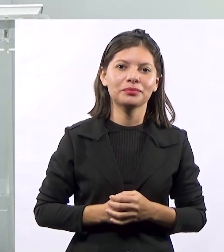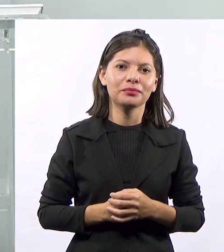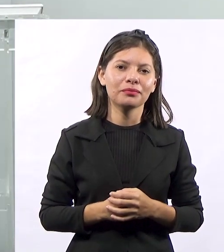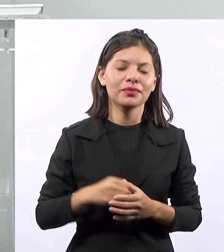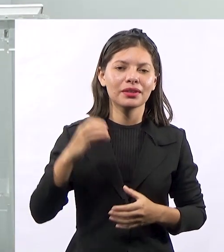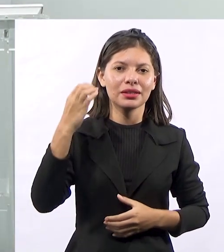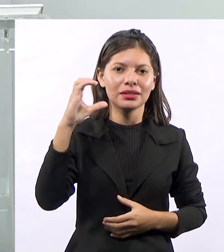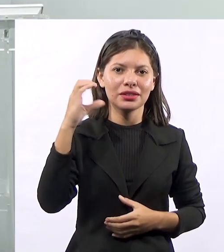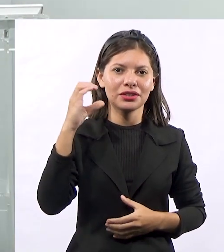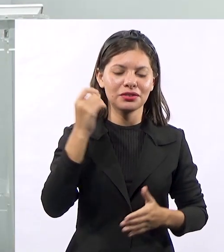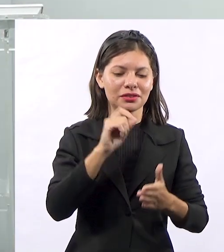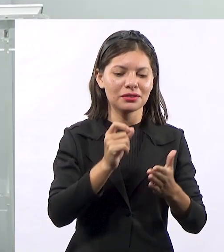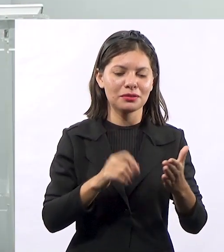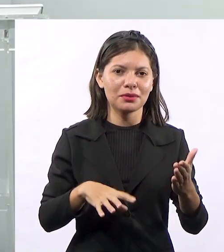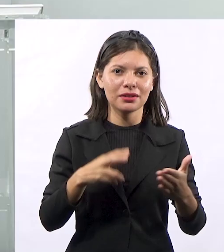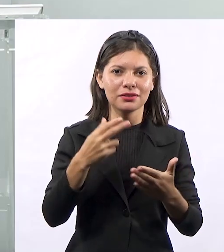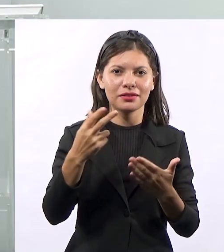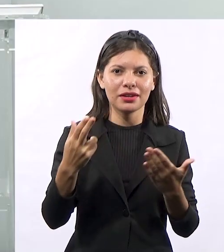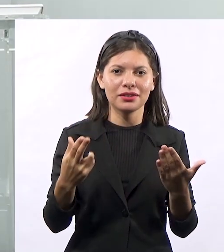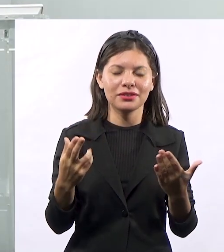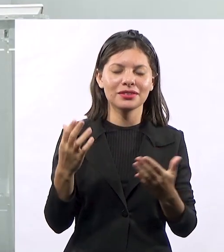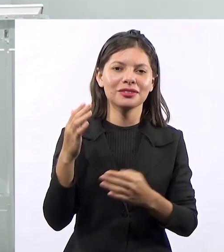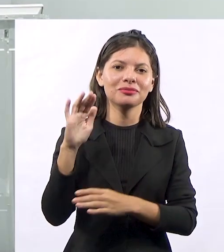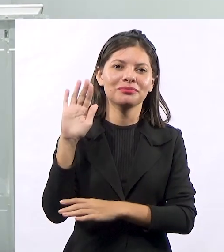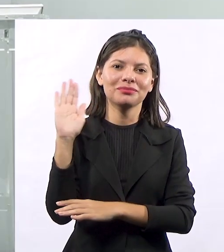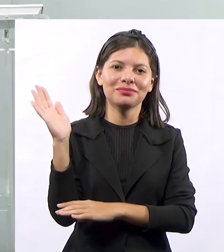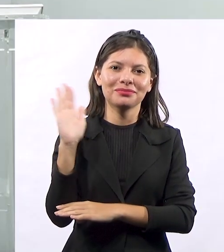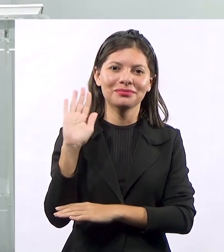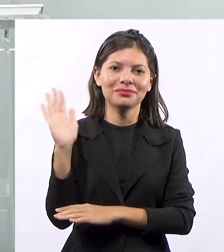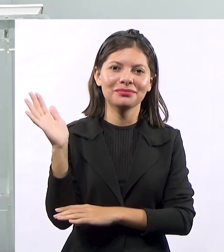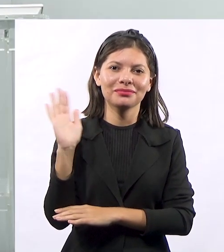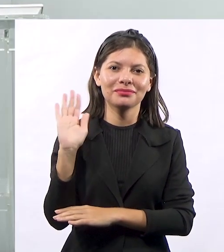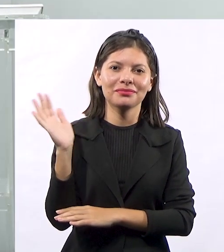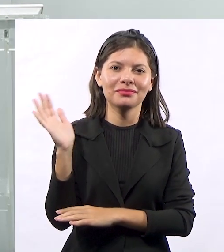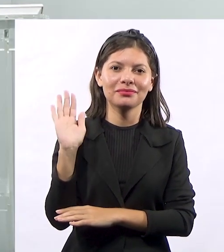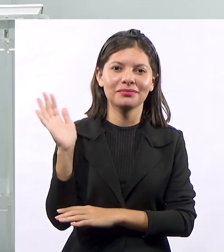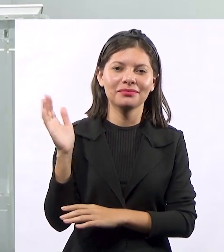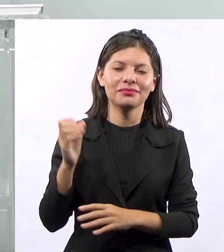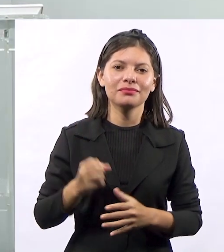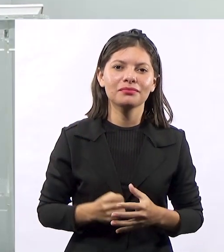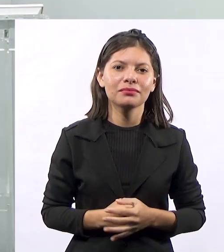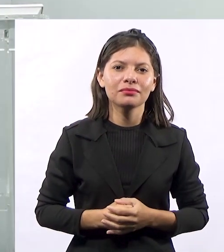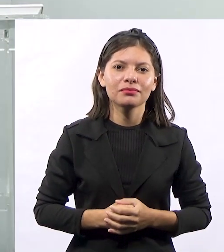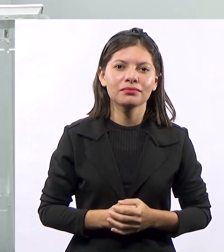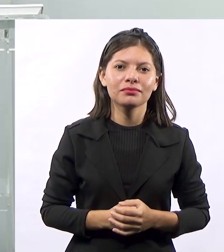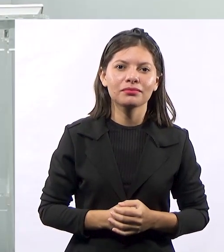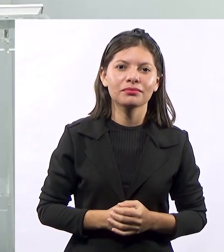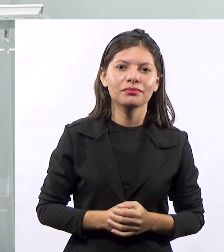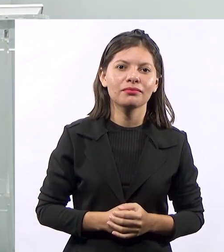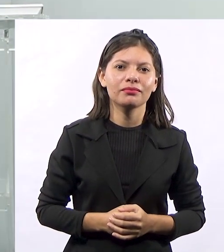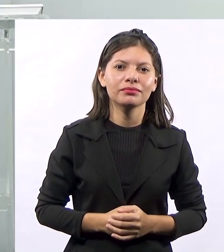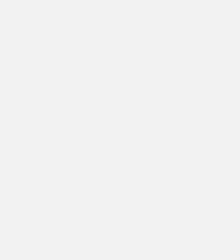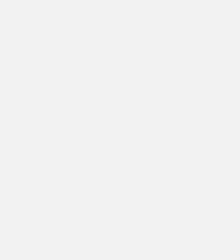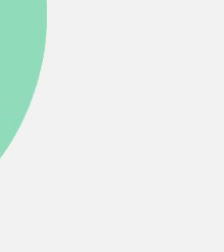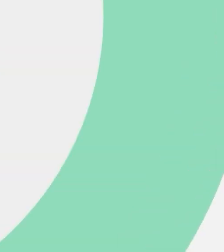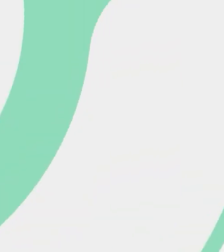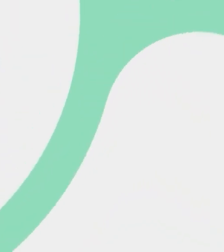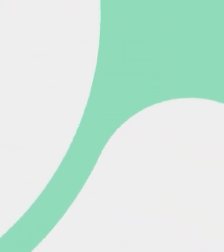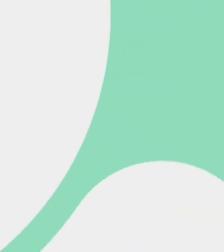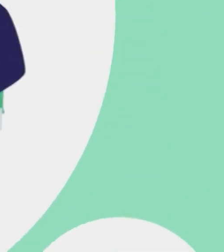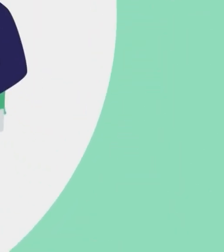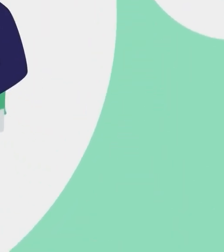problemas na sua vida acadêmica para que você tenha larga produção científica. Até a próxima, bonanças!